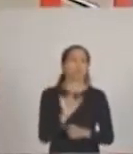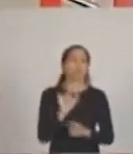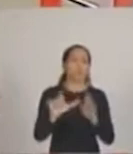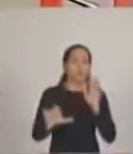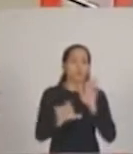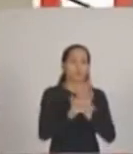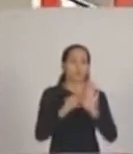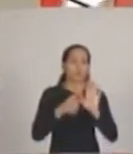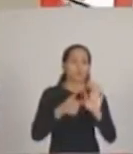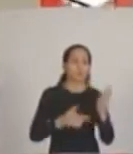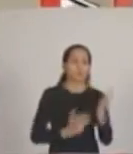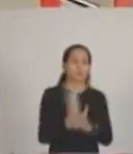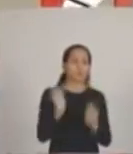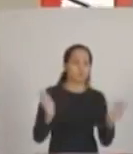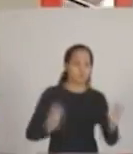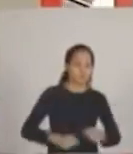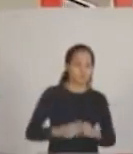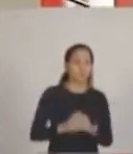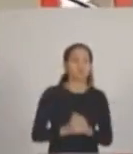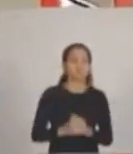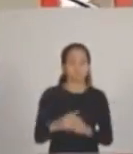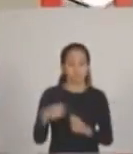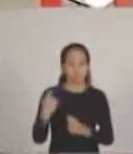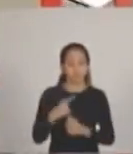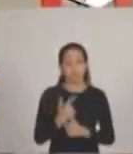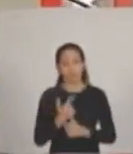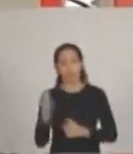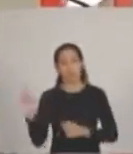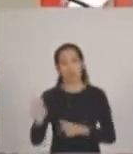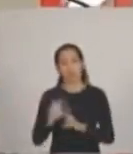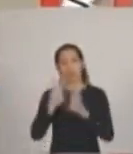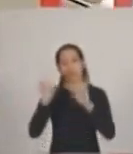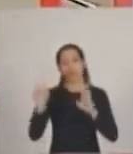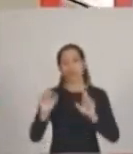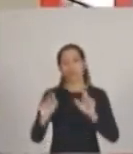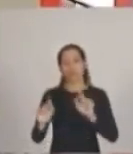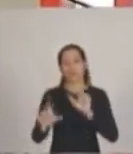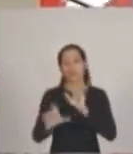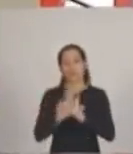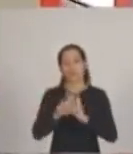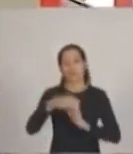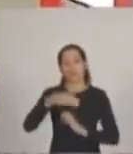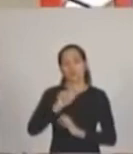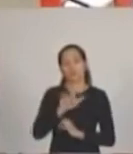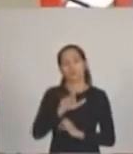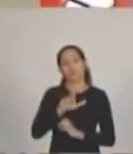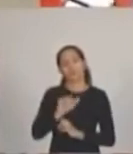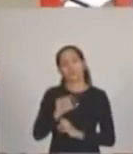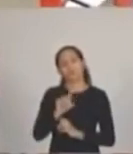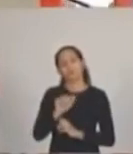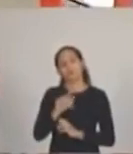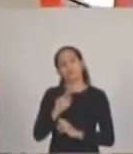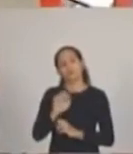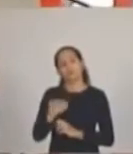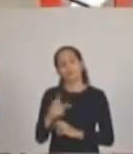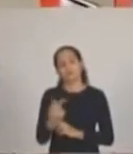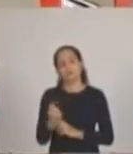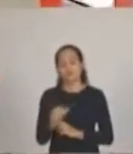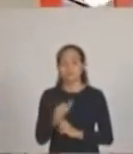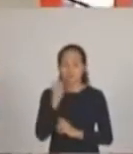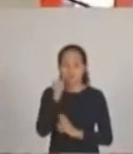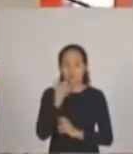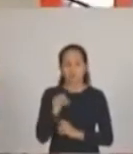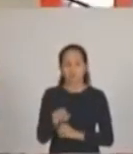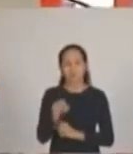lei fosse aprovada. Nós temos também um outro caso aqui, da Lei Maria da Penha, onde a senhora Maria da Penha, Maia